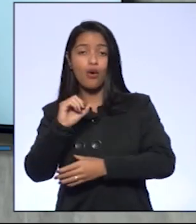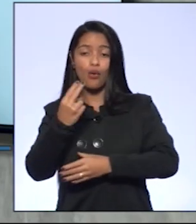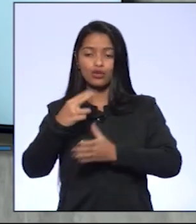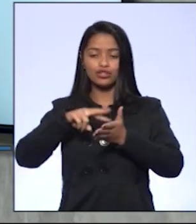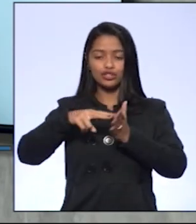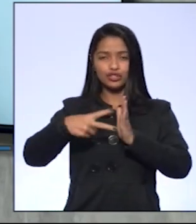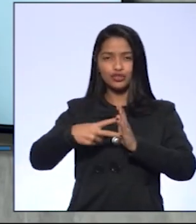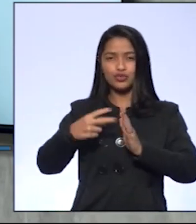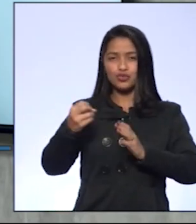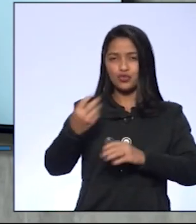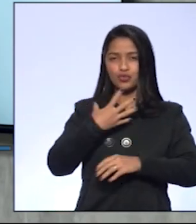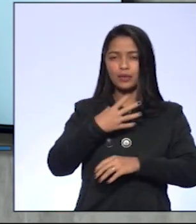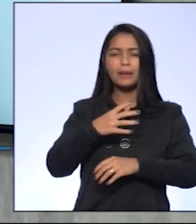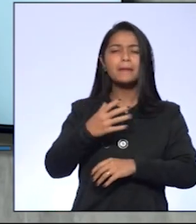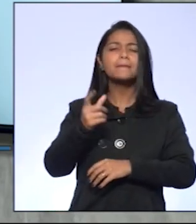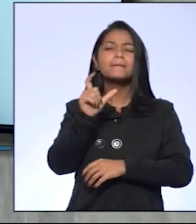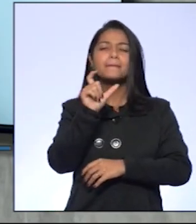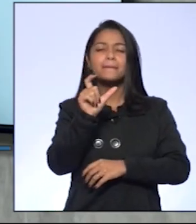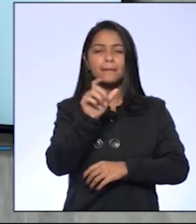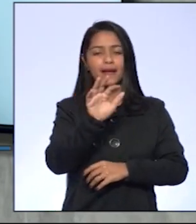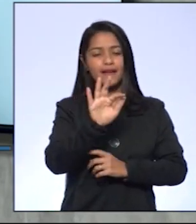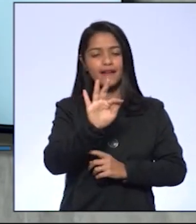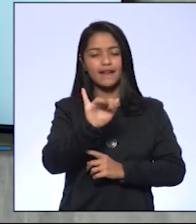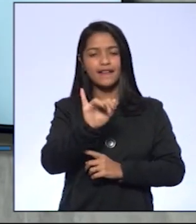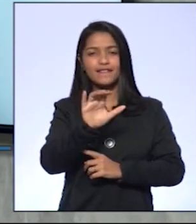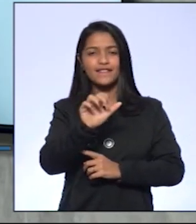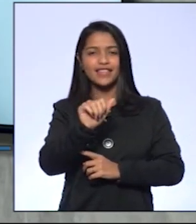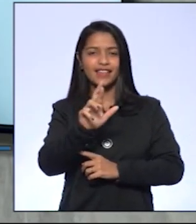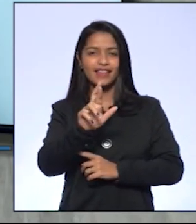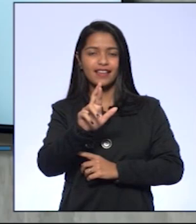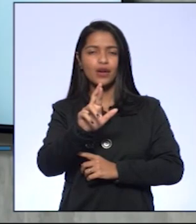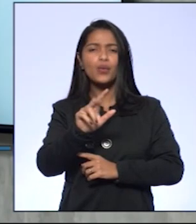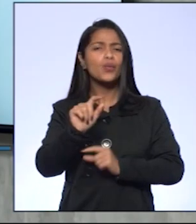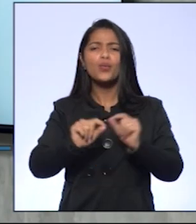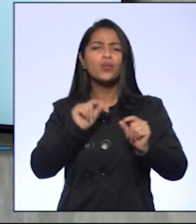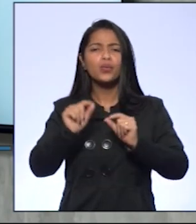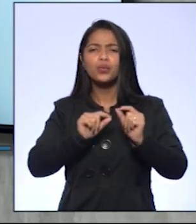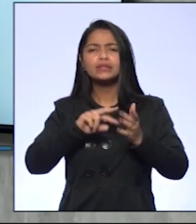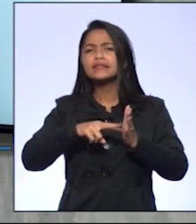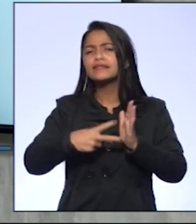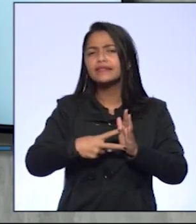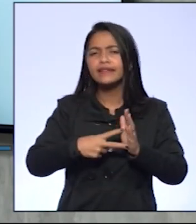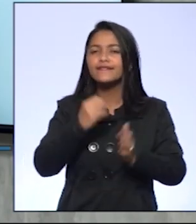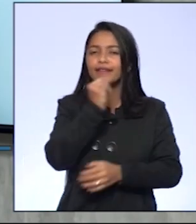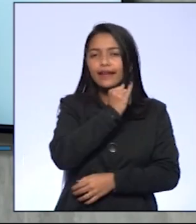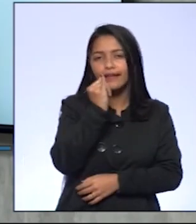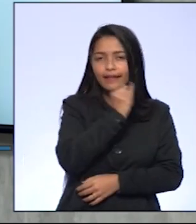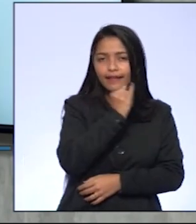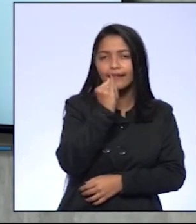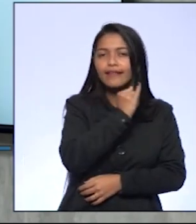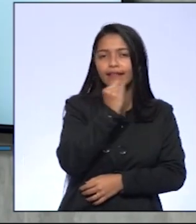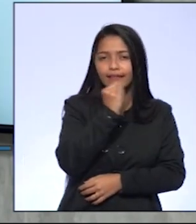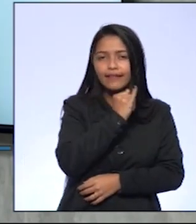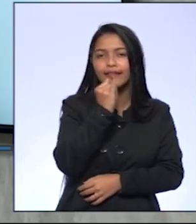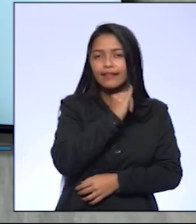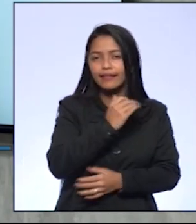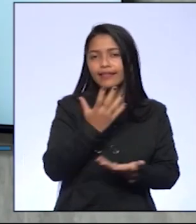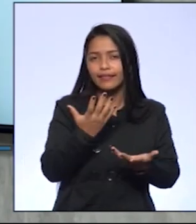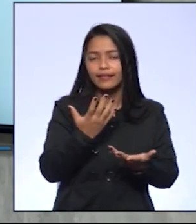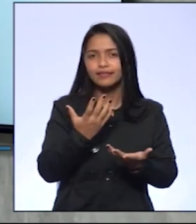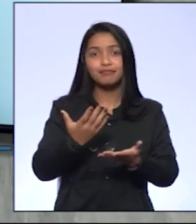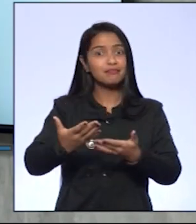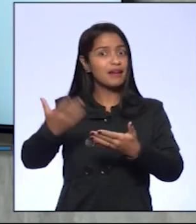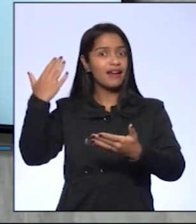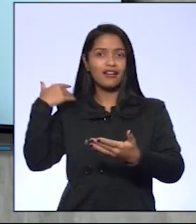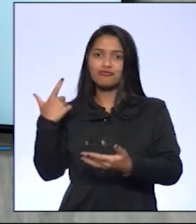palavra ficar, né, que indica aí para vocês essa condição, né, de relacionamentos temporários, isso não